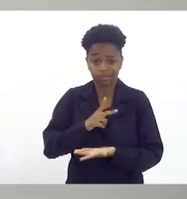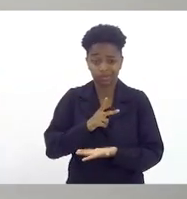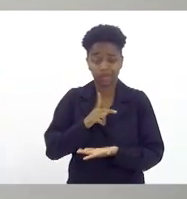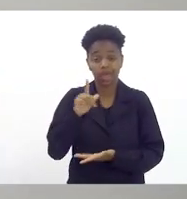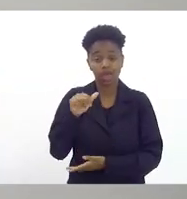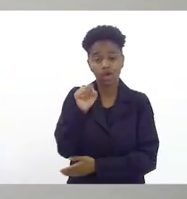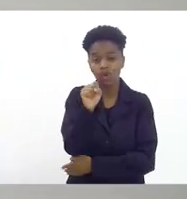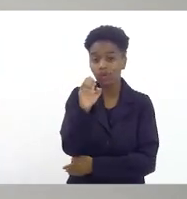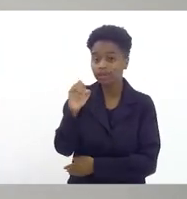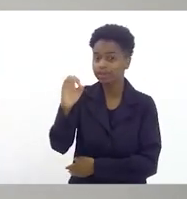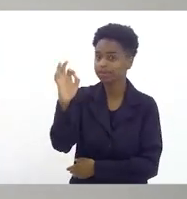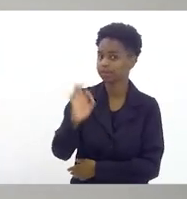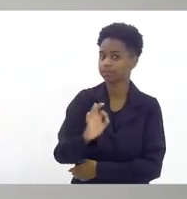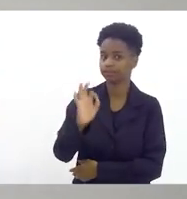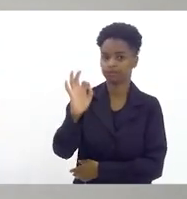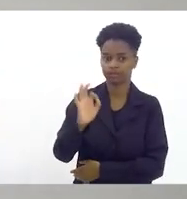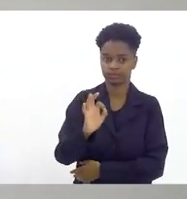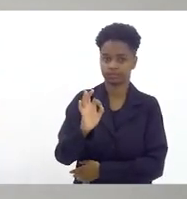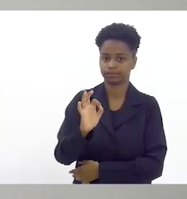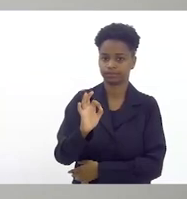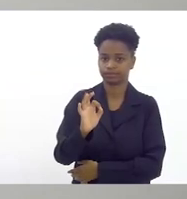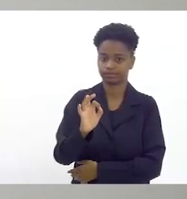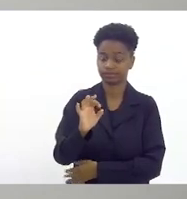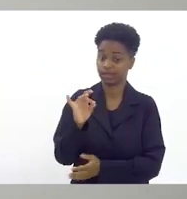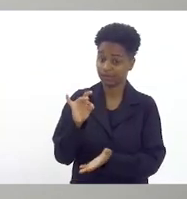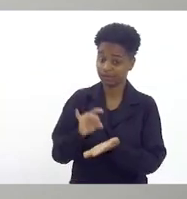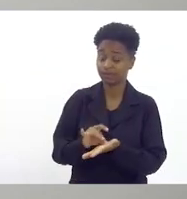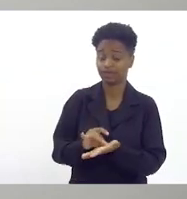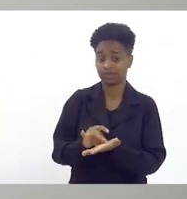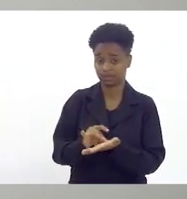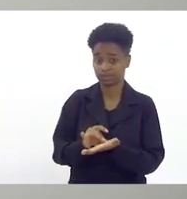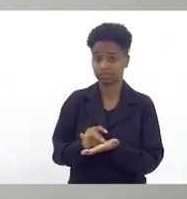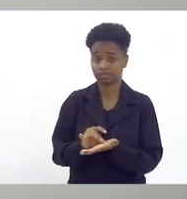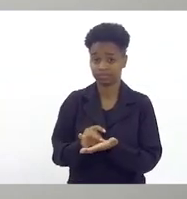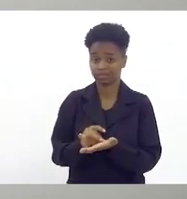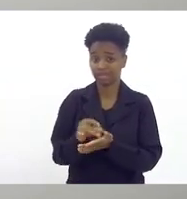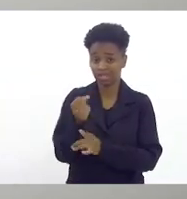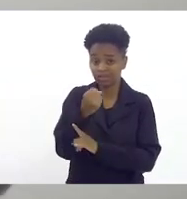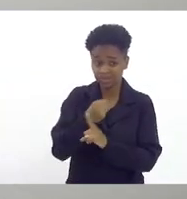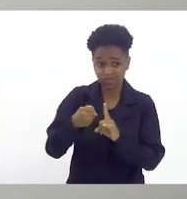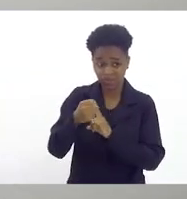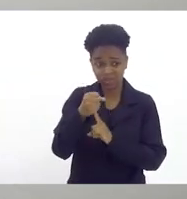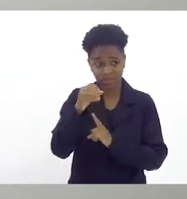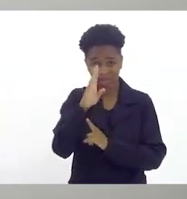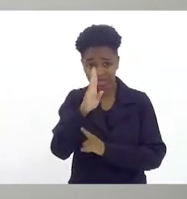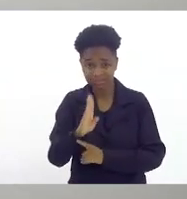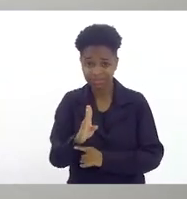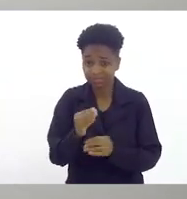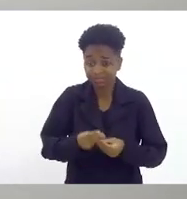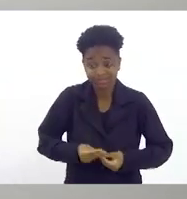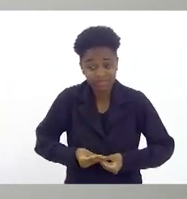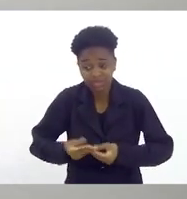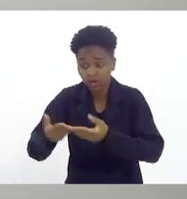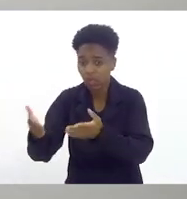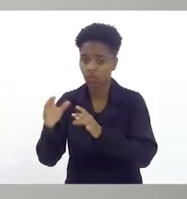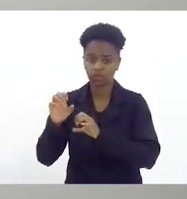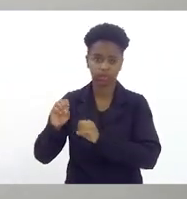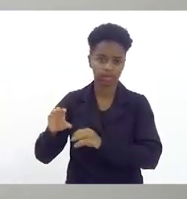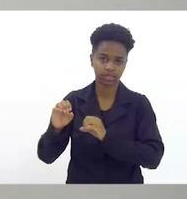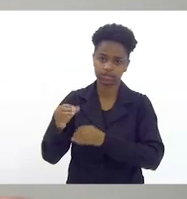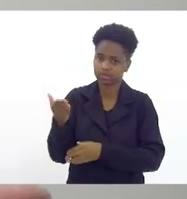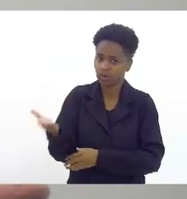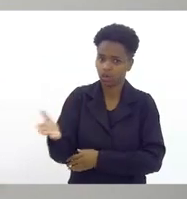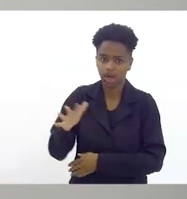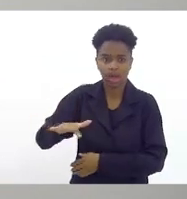80% na realidade o o o a sociedade brasileira entregou a educação a